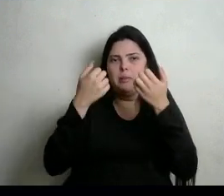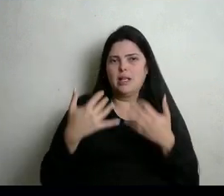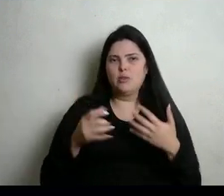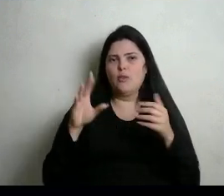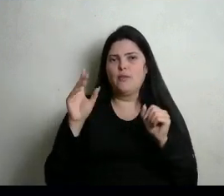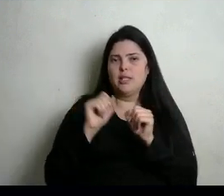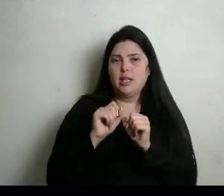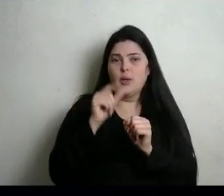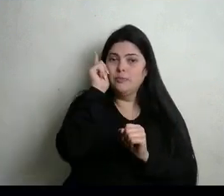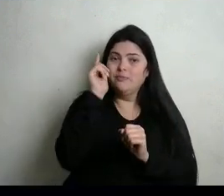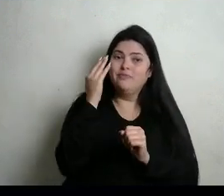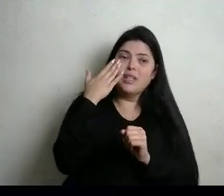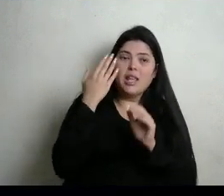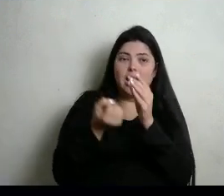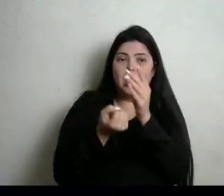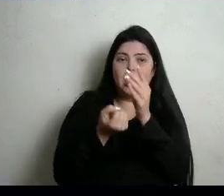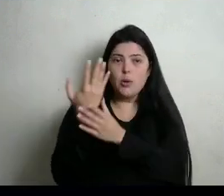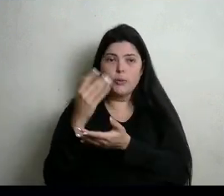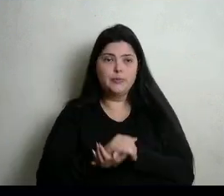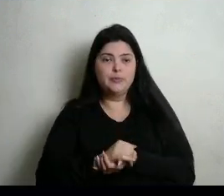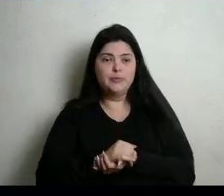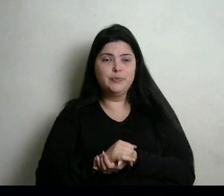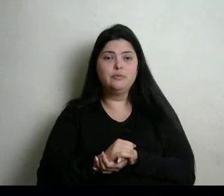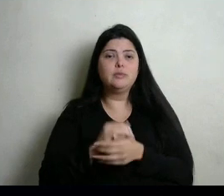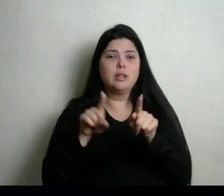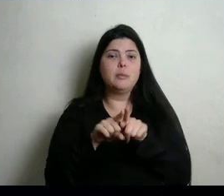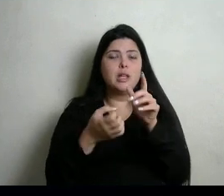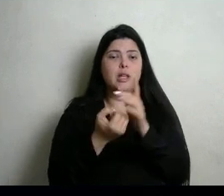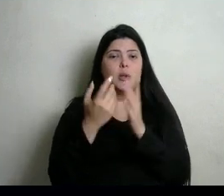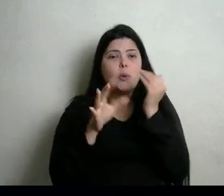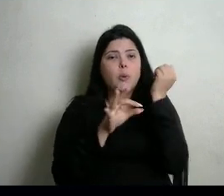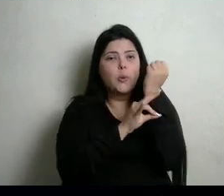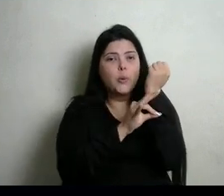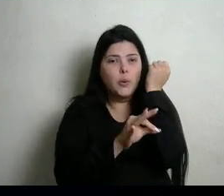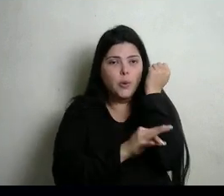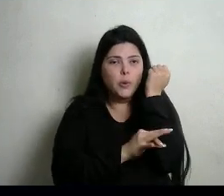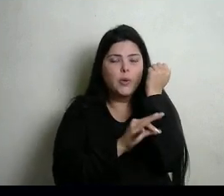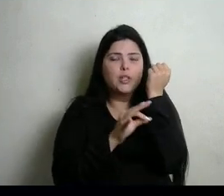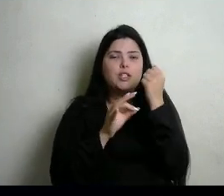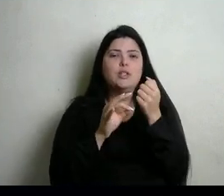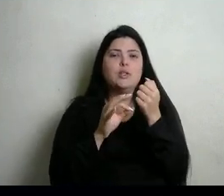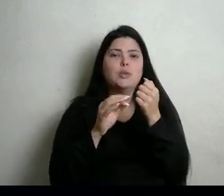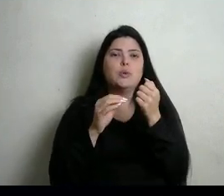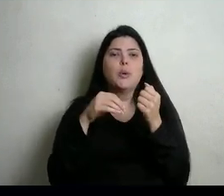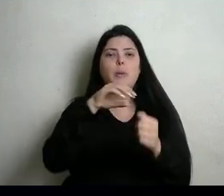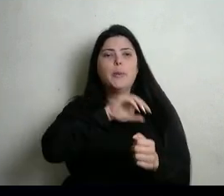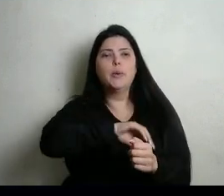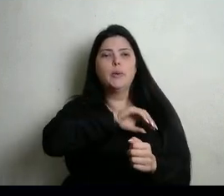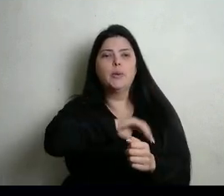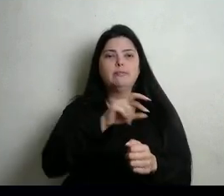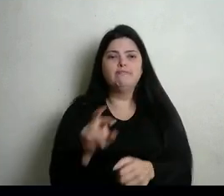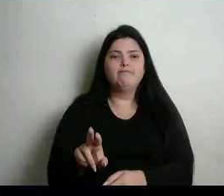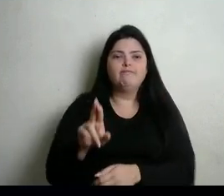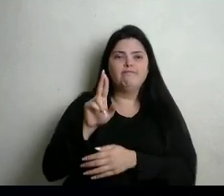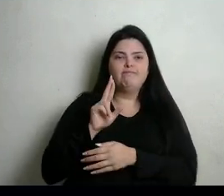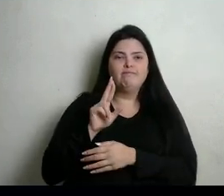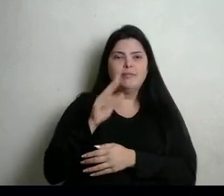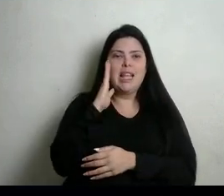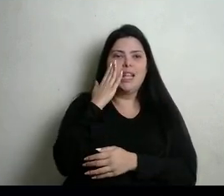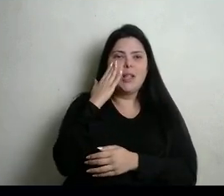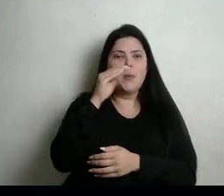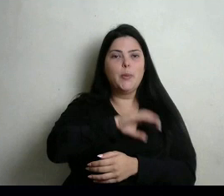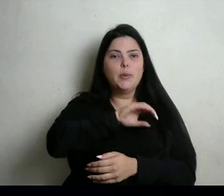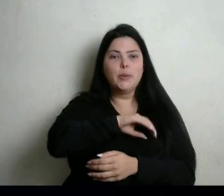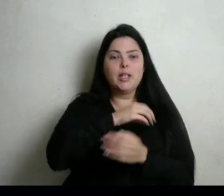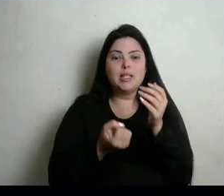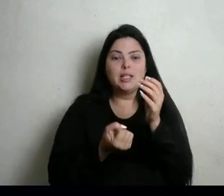conseguiu gerar. Ela também conseguiu gerar o código, em língua portuguesa. Então, ela entendeu português e gerou o código